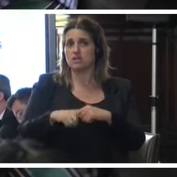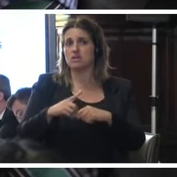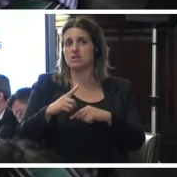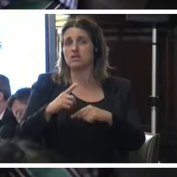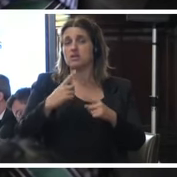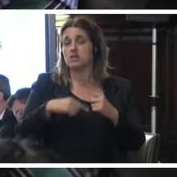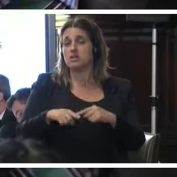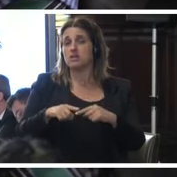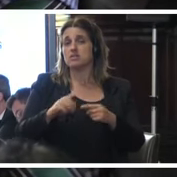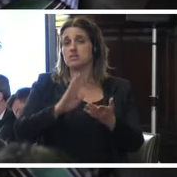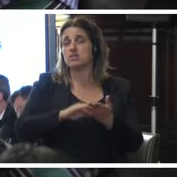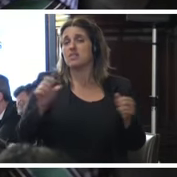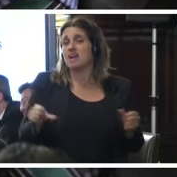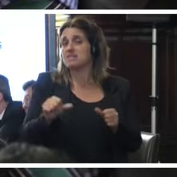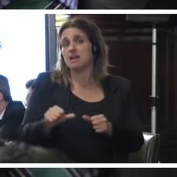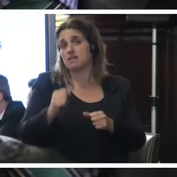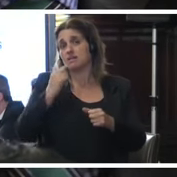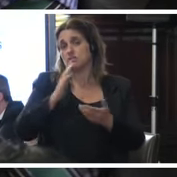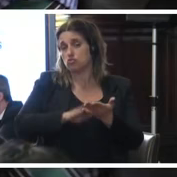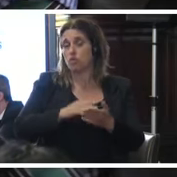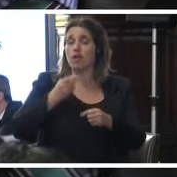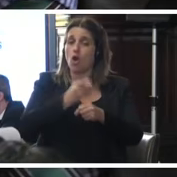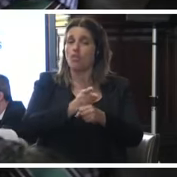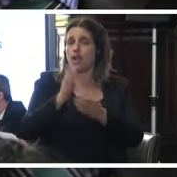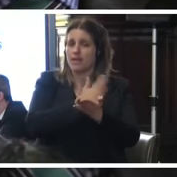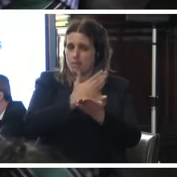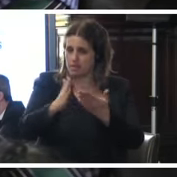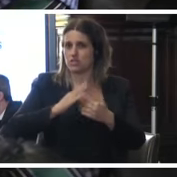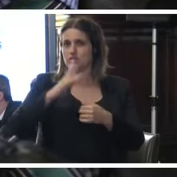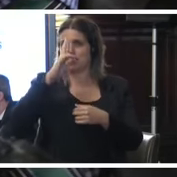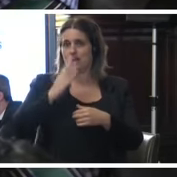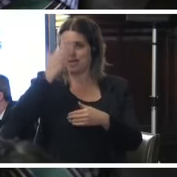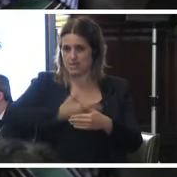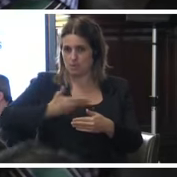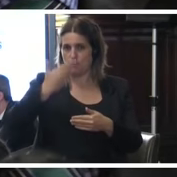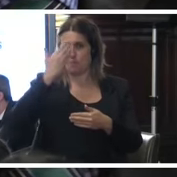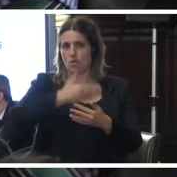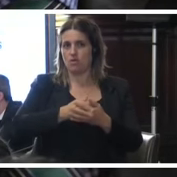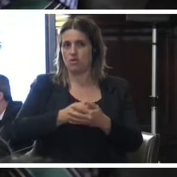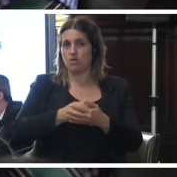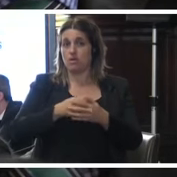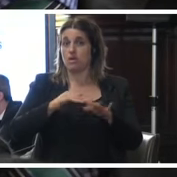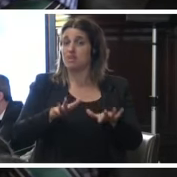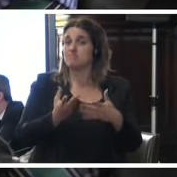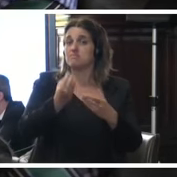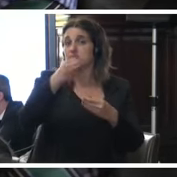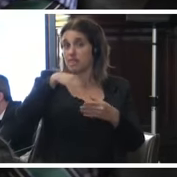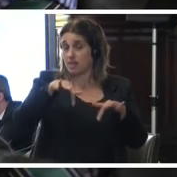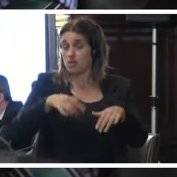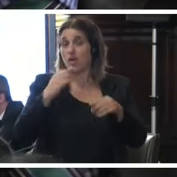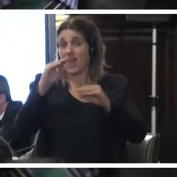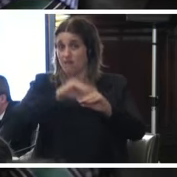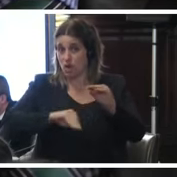do racismo institucional no seio das corporações policiais, que incluam obrigatoriamente elaboração e implementação